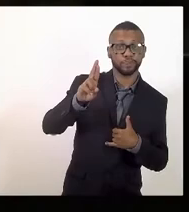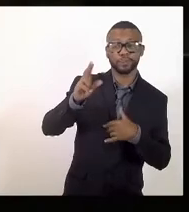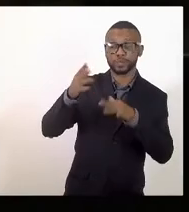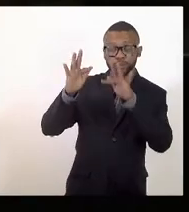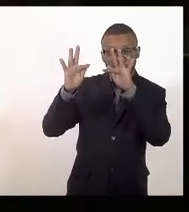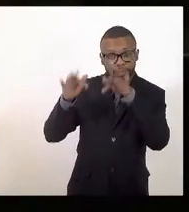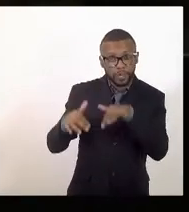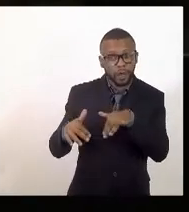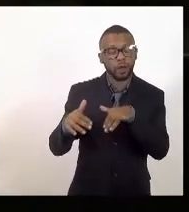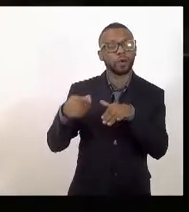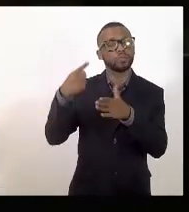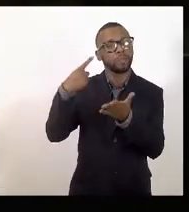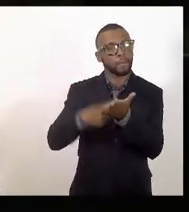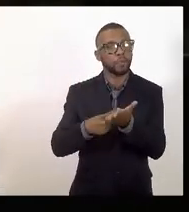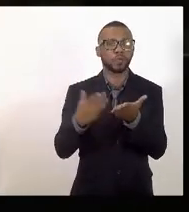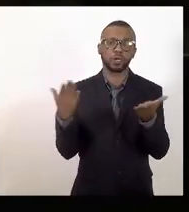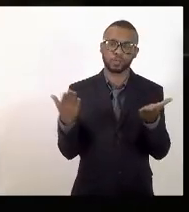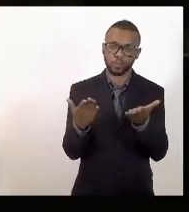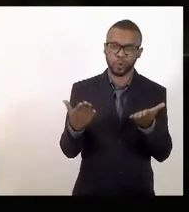do dia de hoje.